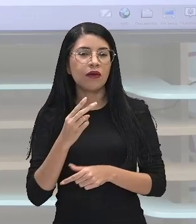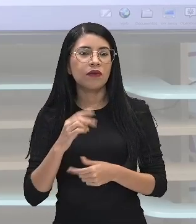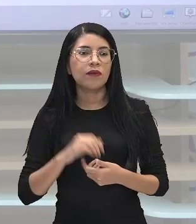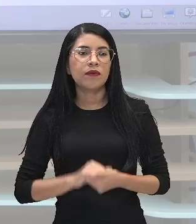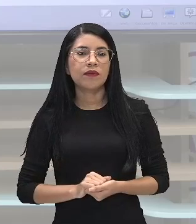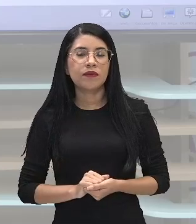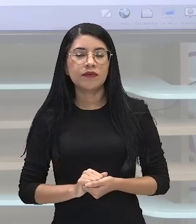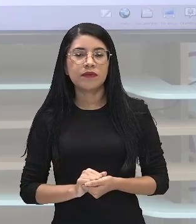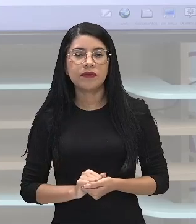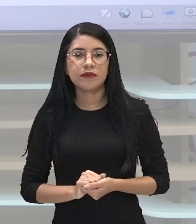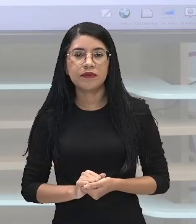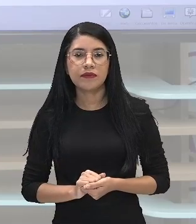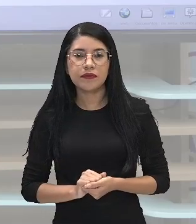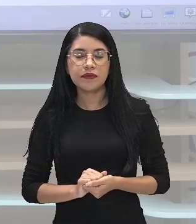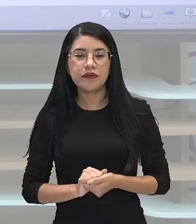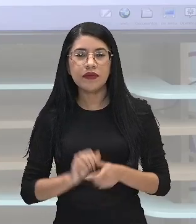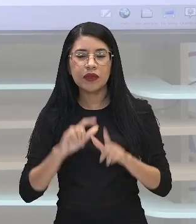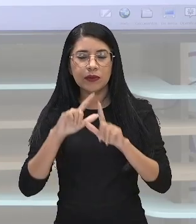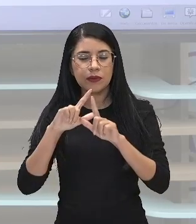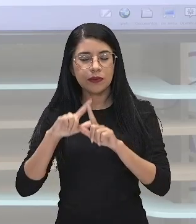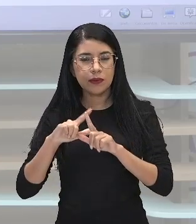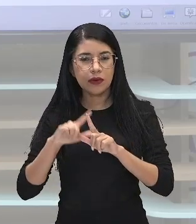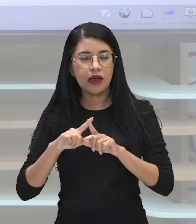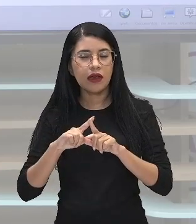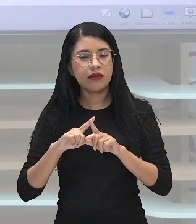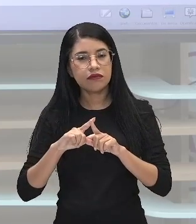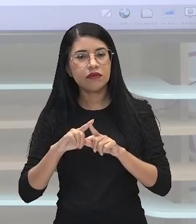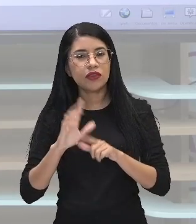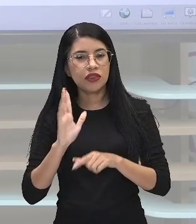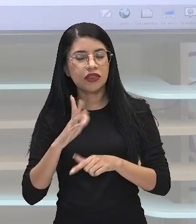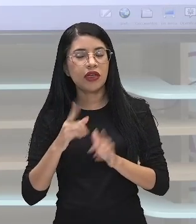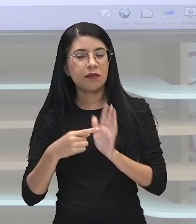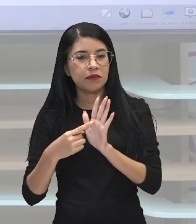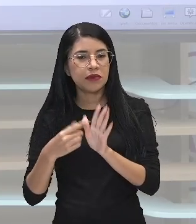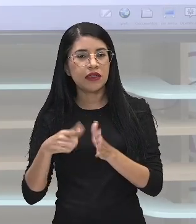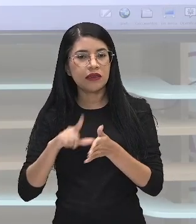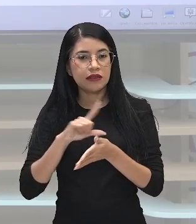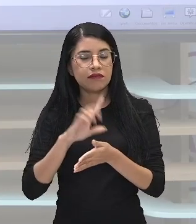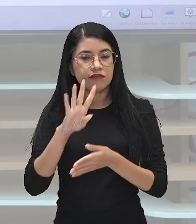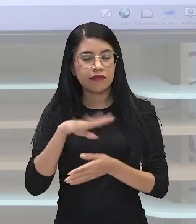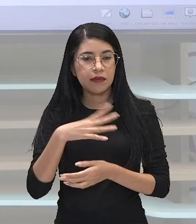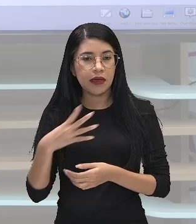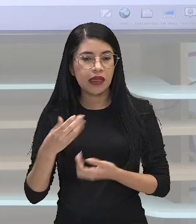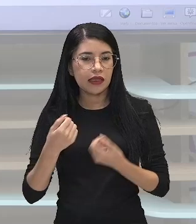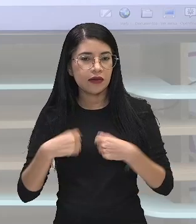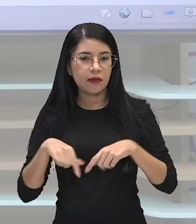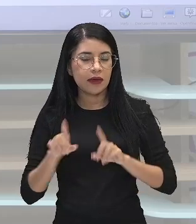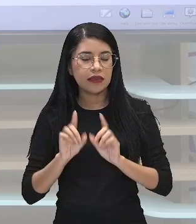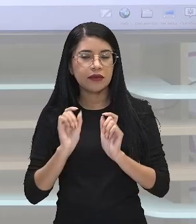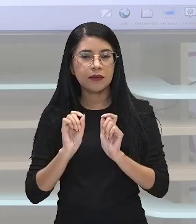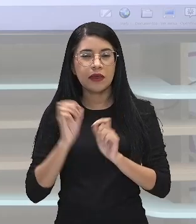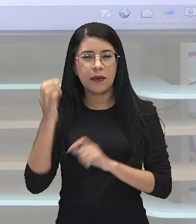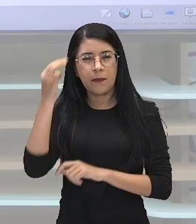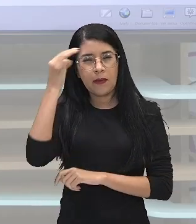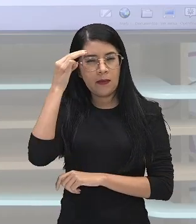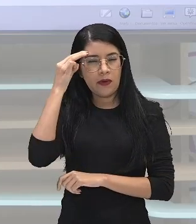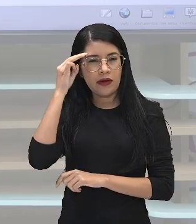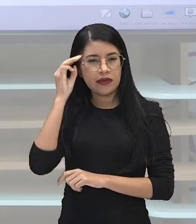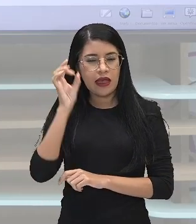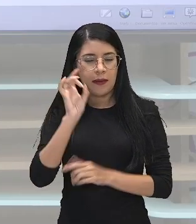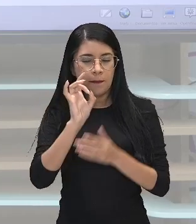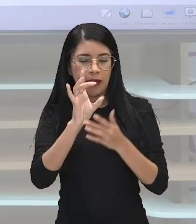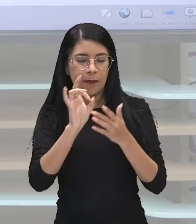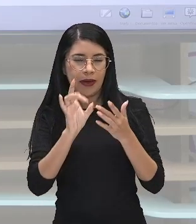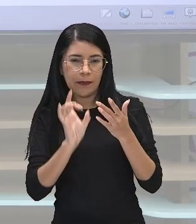ângulos notáveis, de 30, 45 e 60, sem a necessidade da gente decorar esses valores,